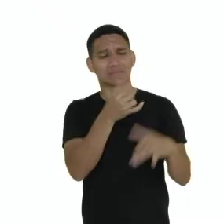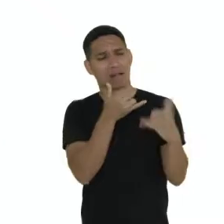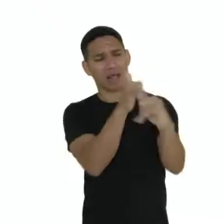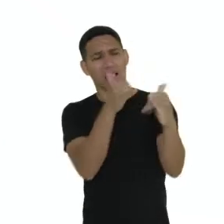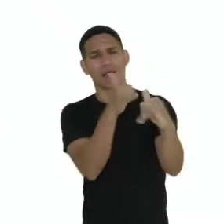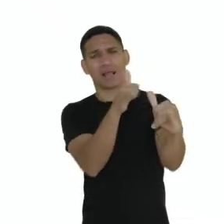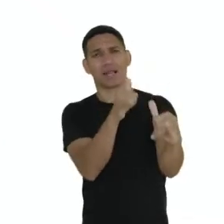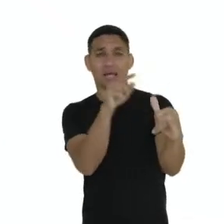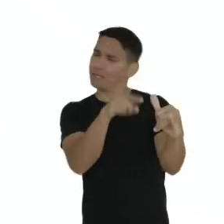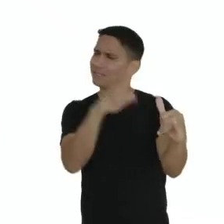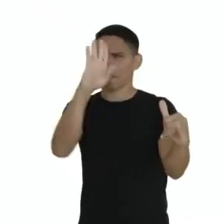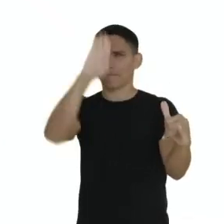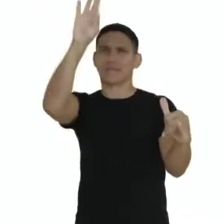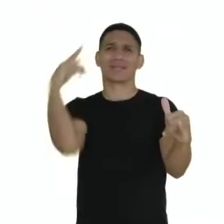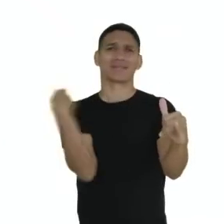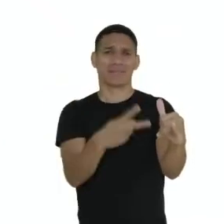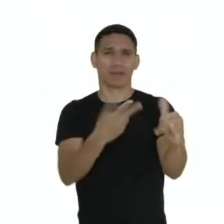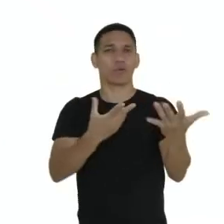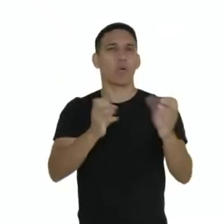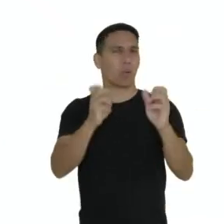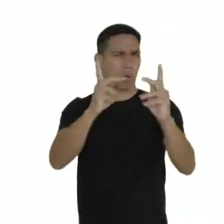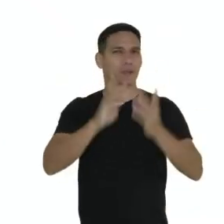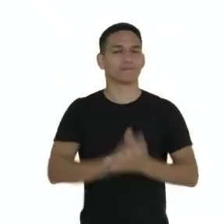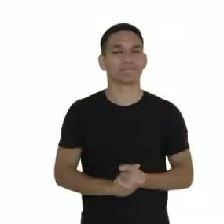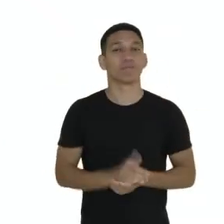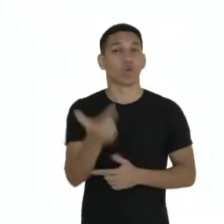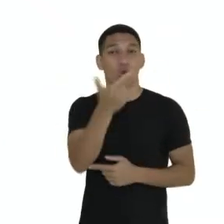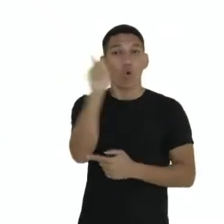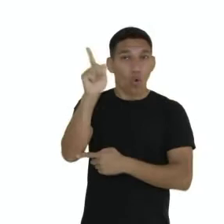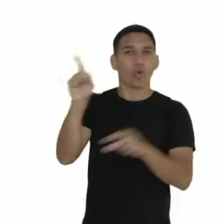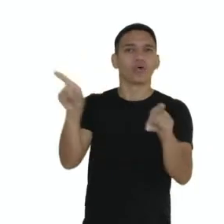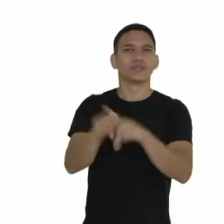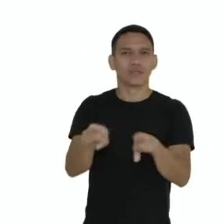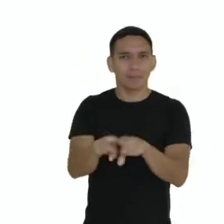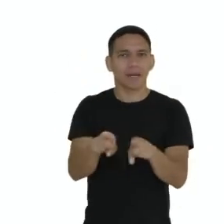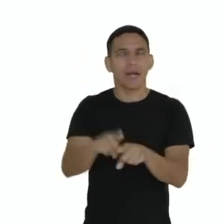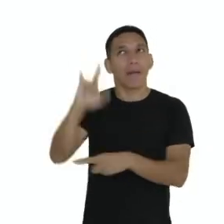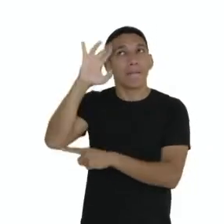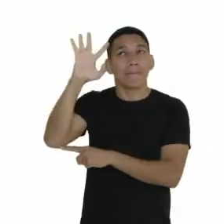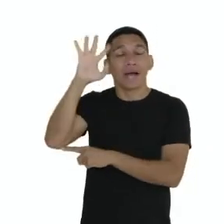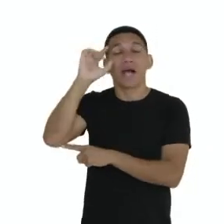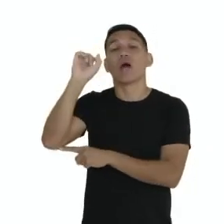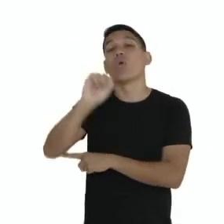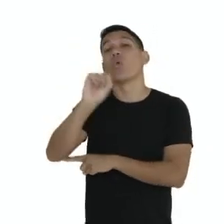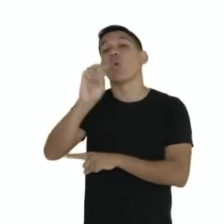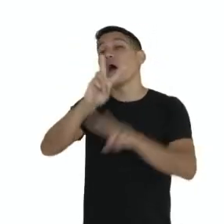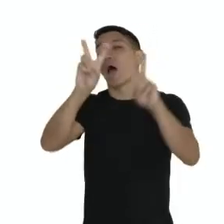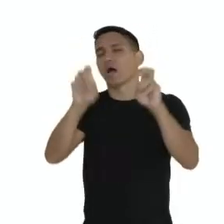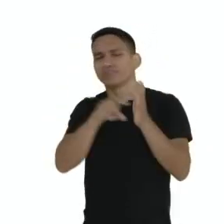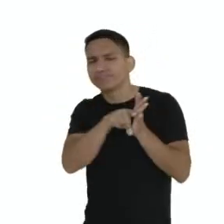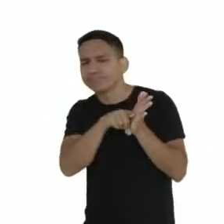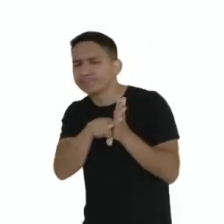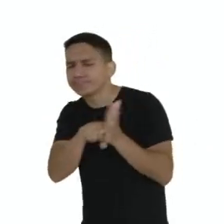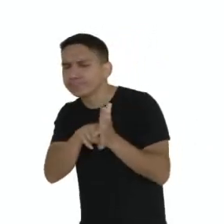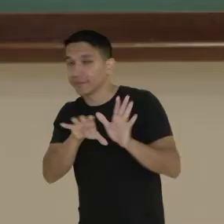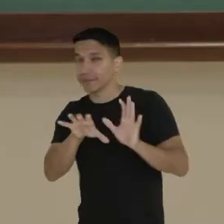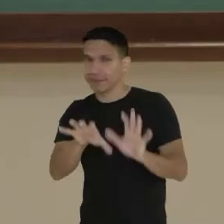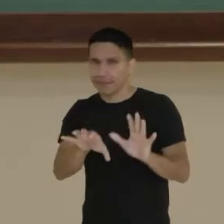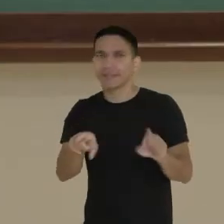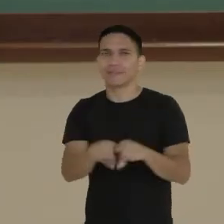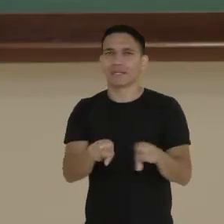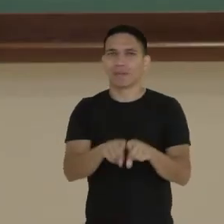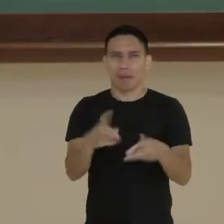Esse é o campeão, certo? Outra coisa que eles veem, a gente fazendo essa pesquisa aí, a